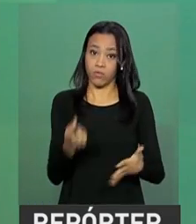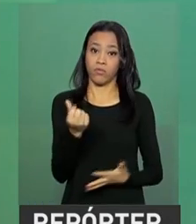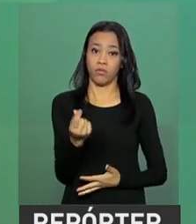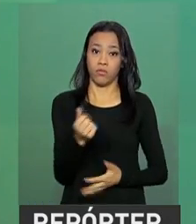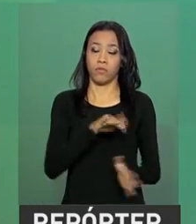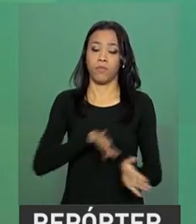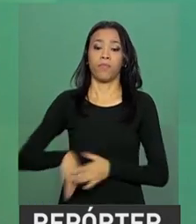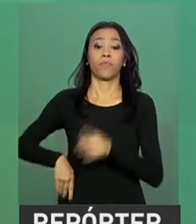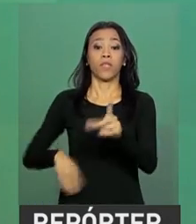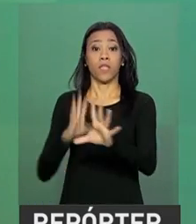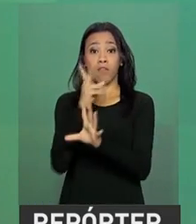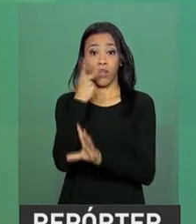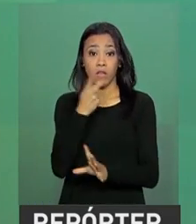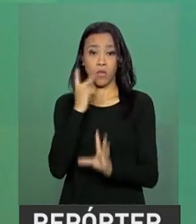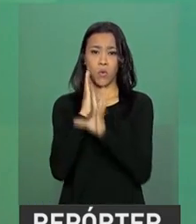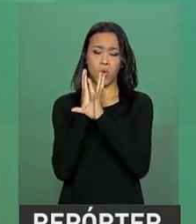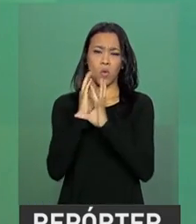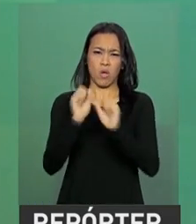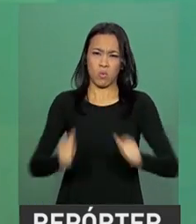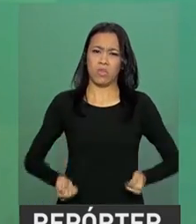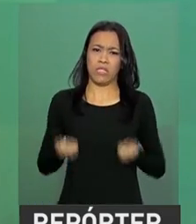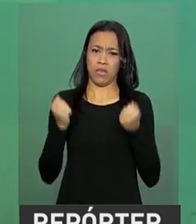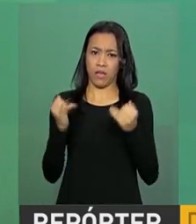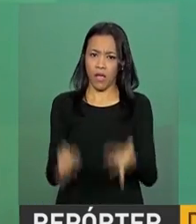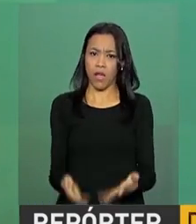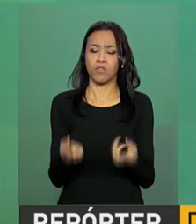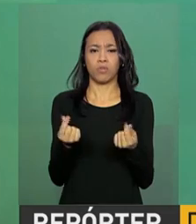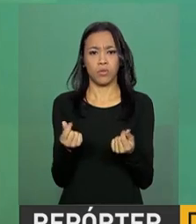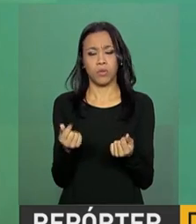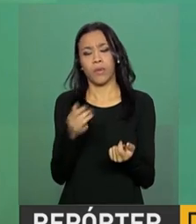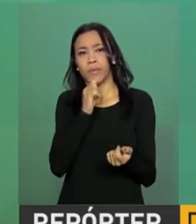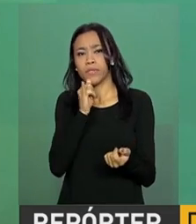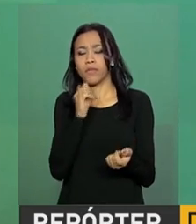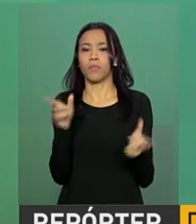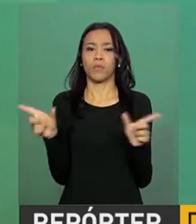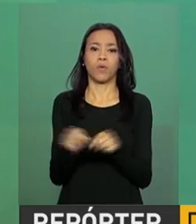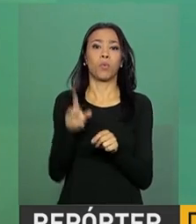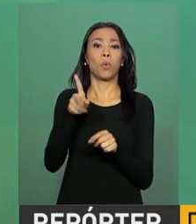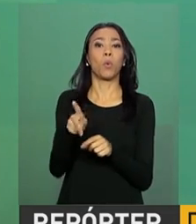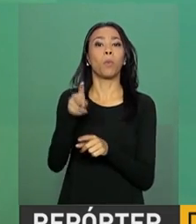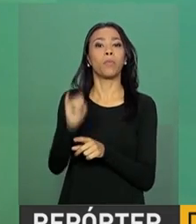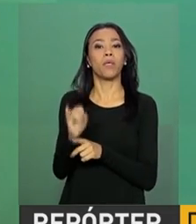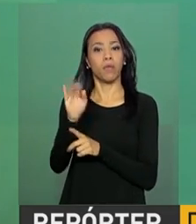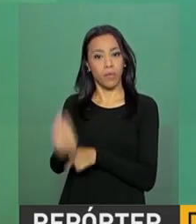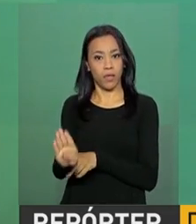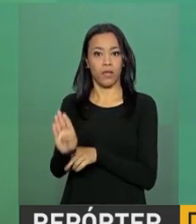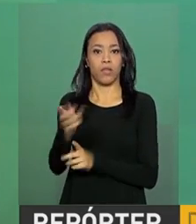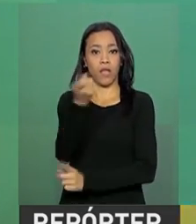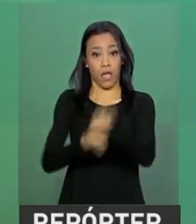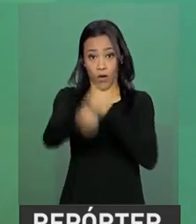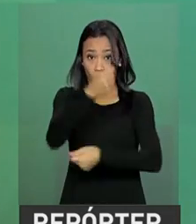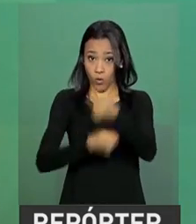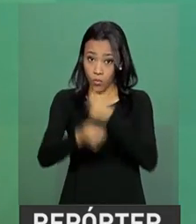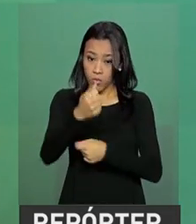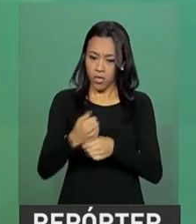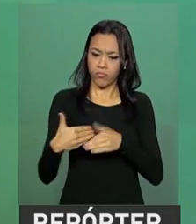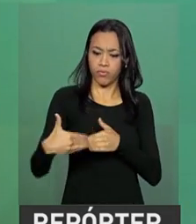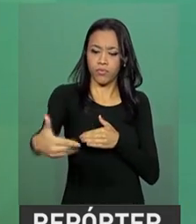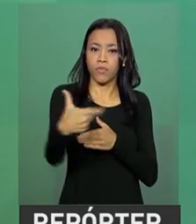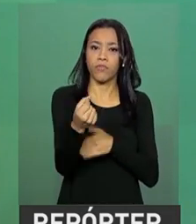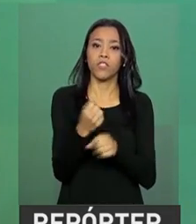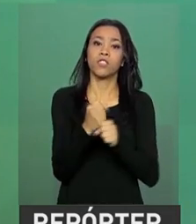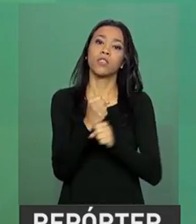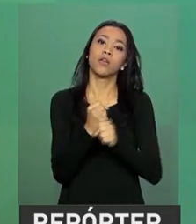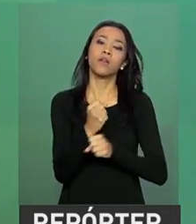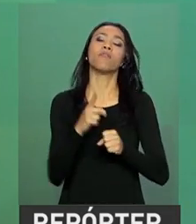despesa total do governo em relação ao PIB ou seja em relação ao tamanho da nossa economia nos próximos 20 anos terá uma